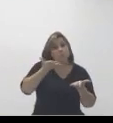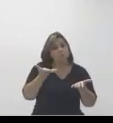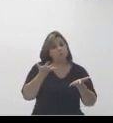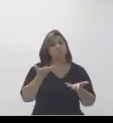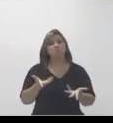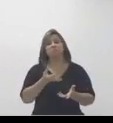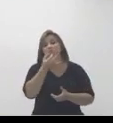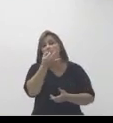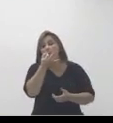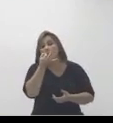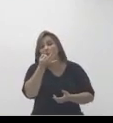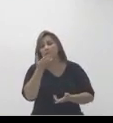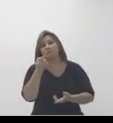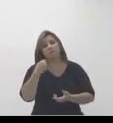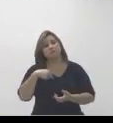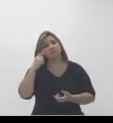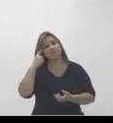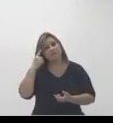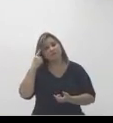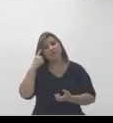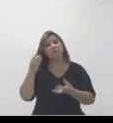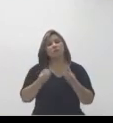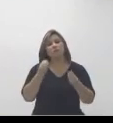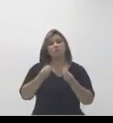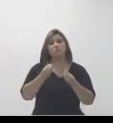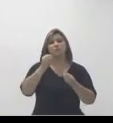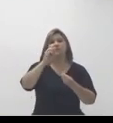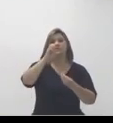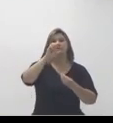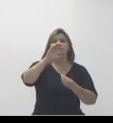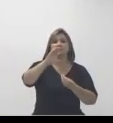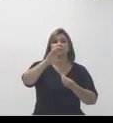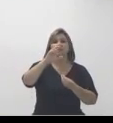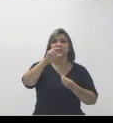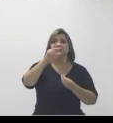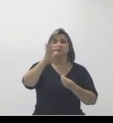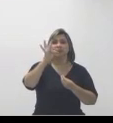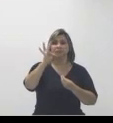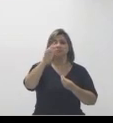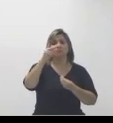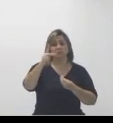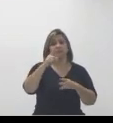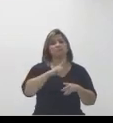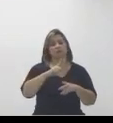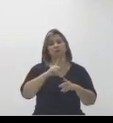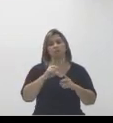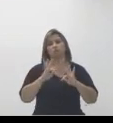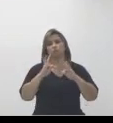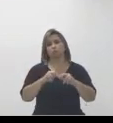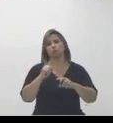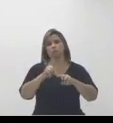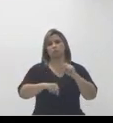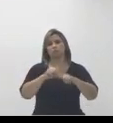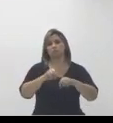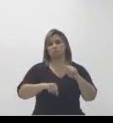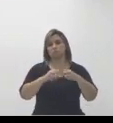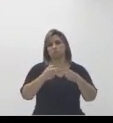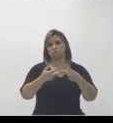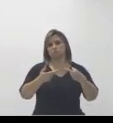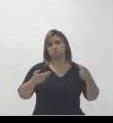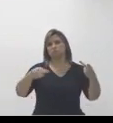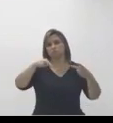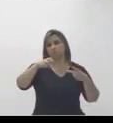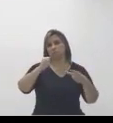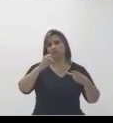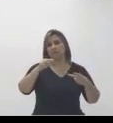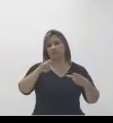de apps pensar mas o iefp tem todo um material já sobre é como é que o